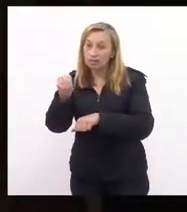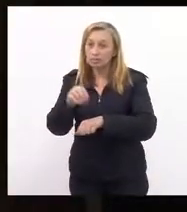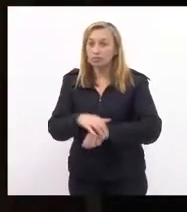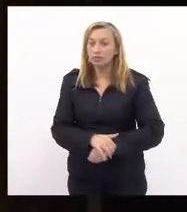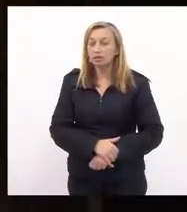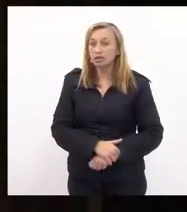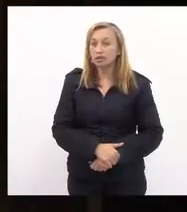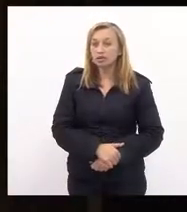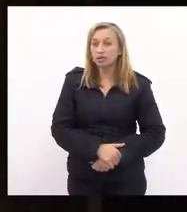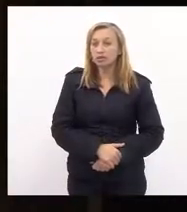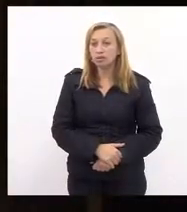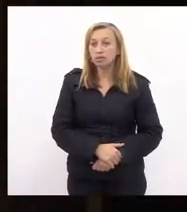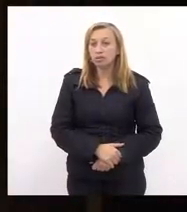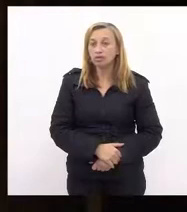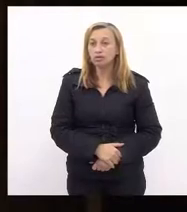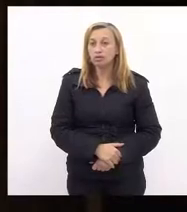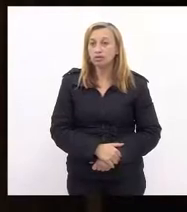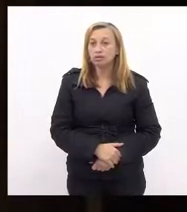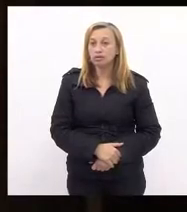Felisberto.